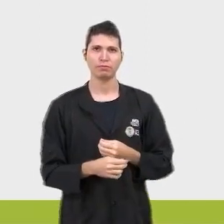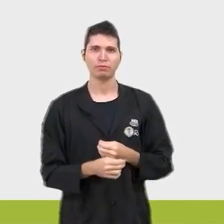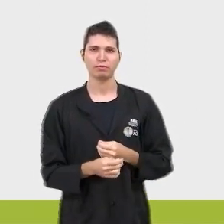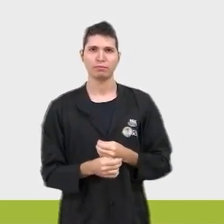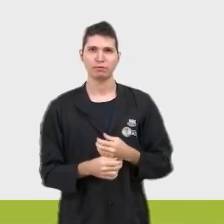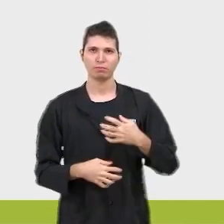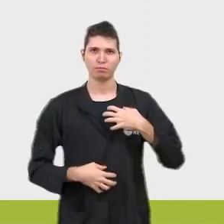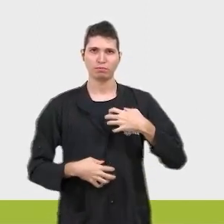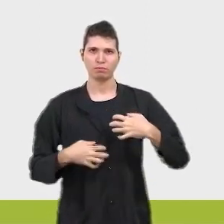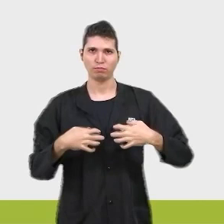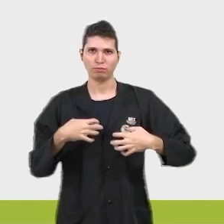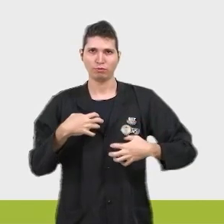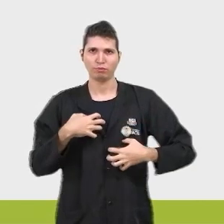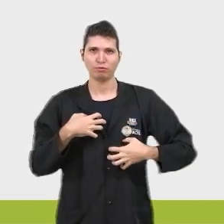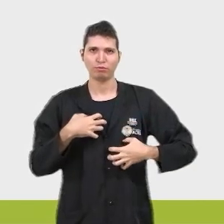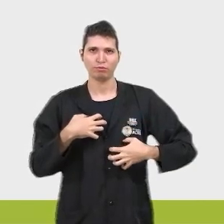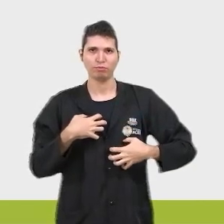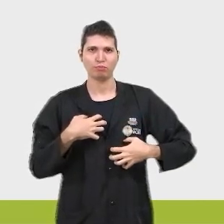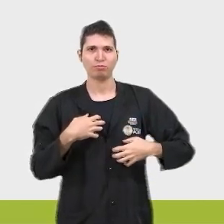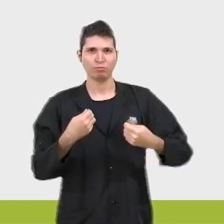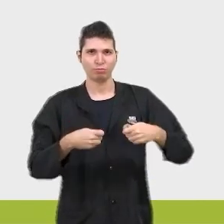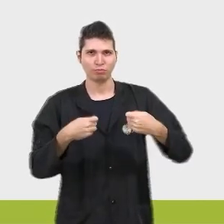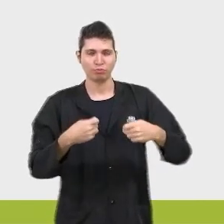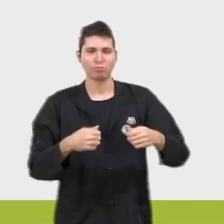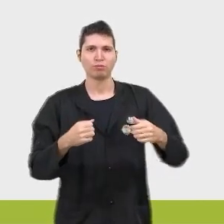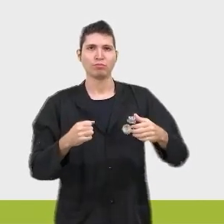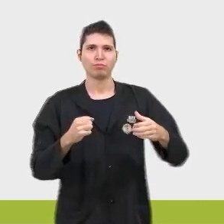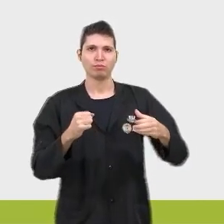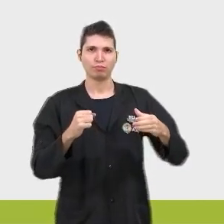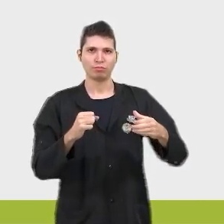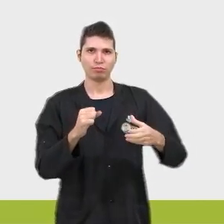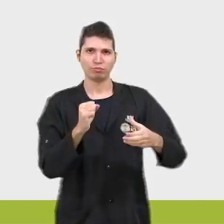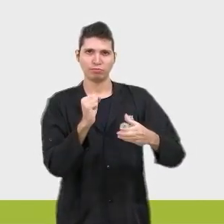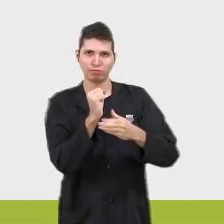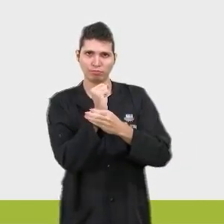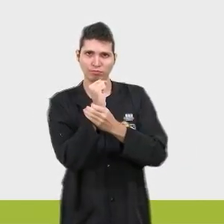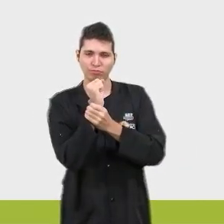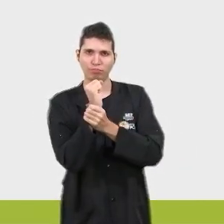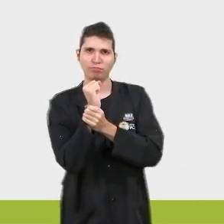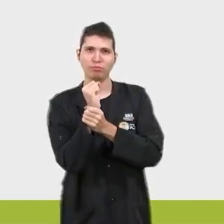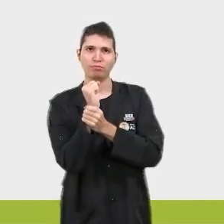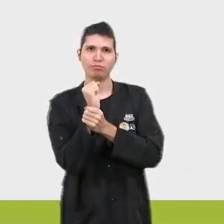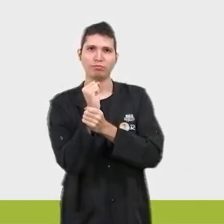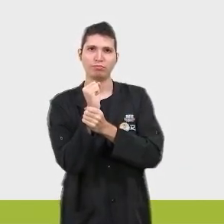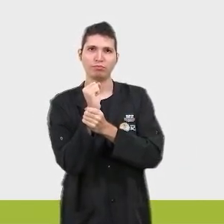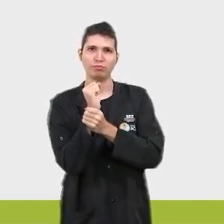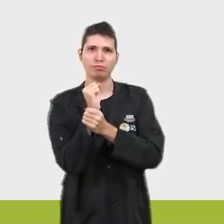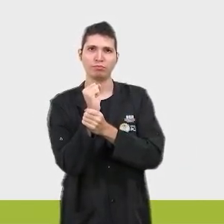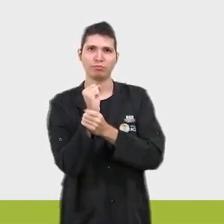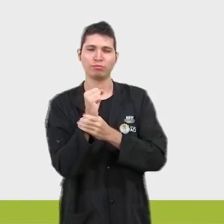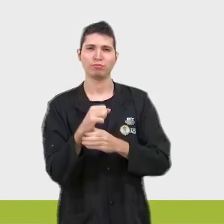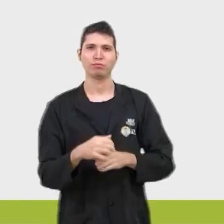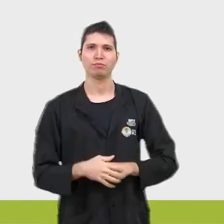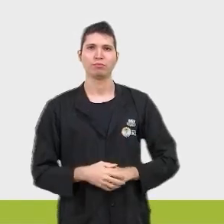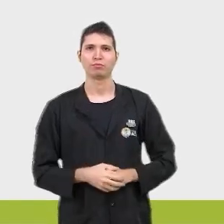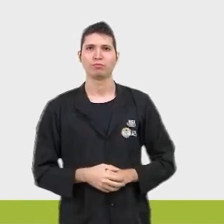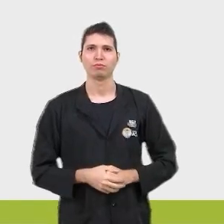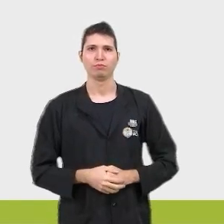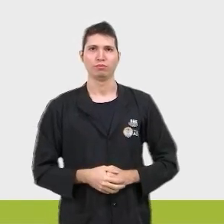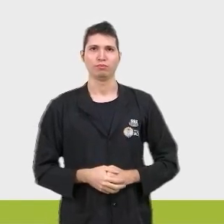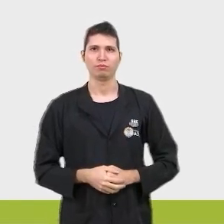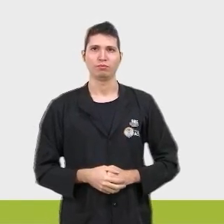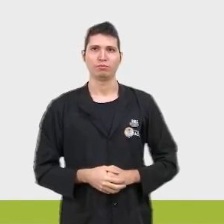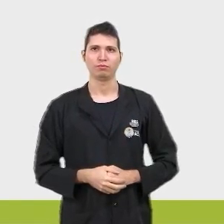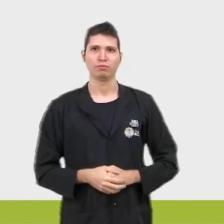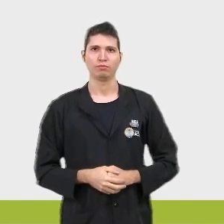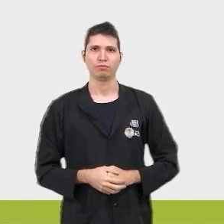ser preservados. Tudo bem, acho que nós já falamos de algo desse tipo hoje. Vamos deixar as proposições para daqui a pouco.